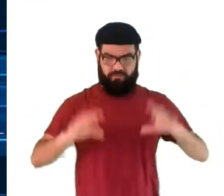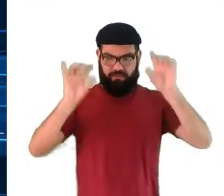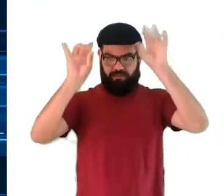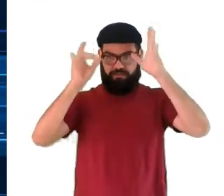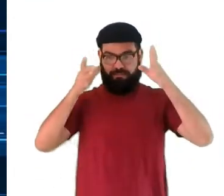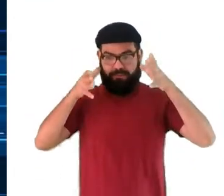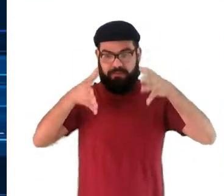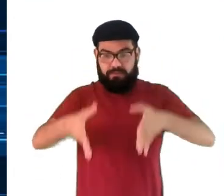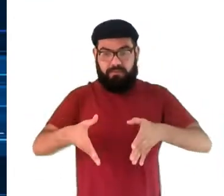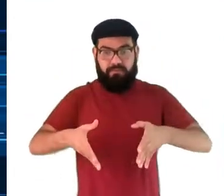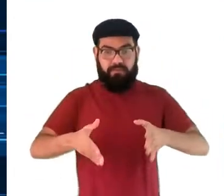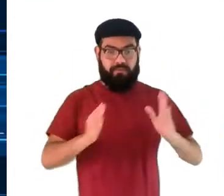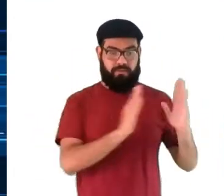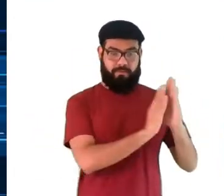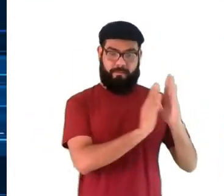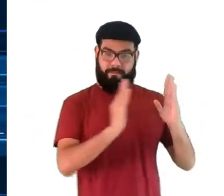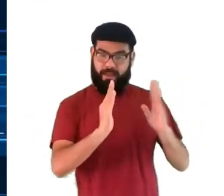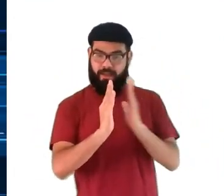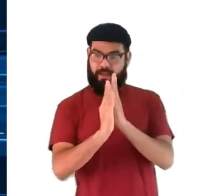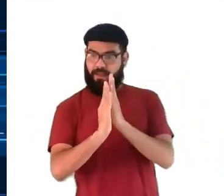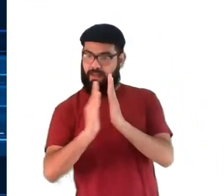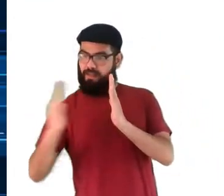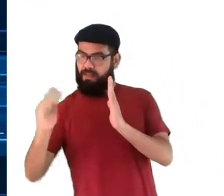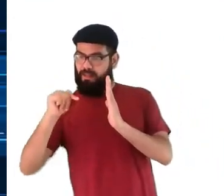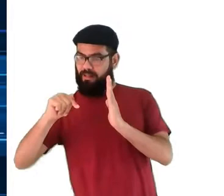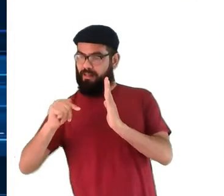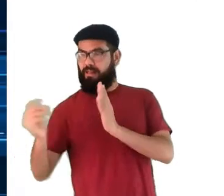fase da vida, a adolescência.